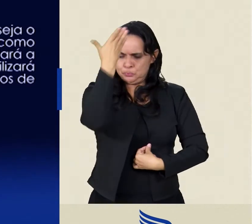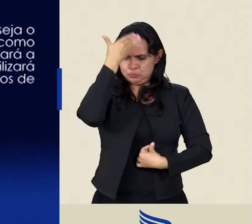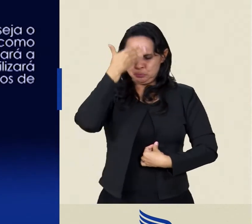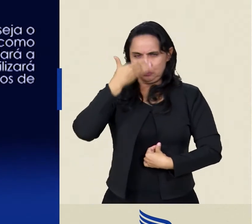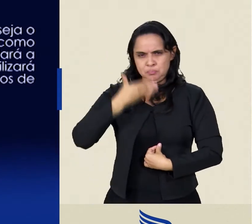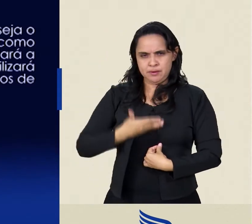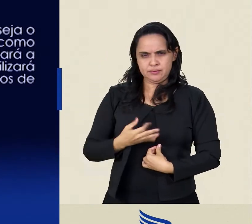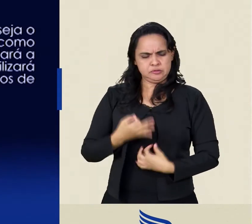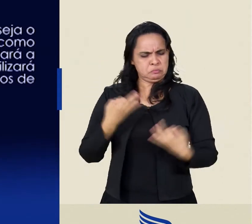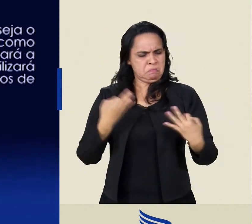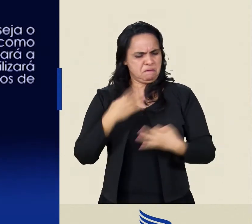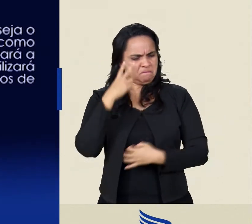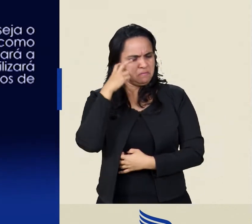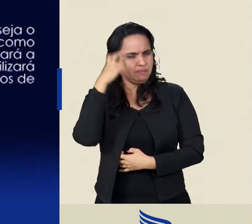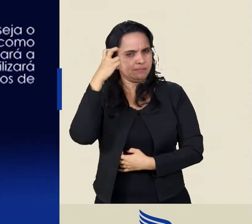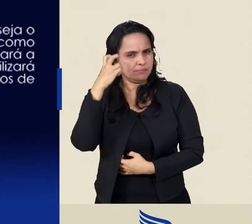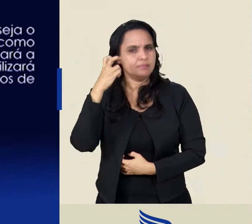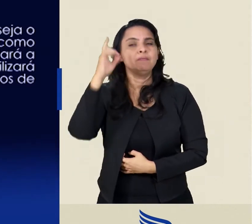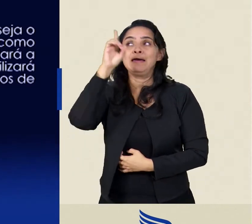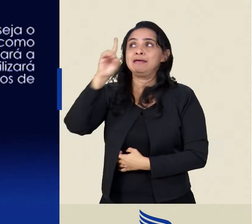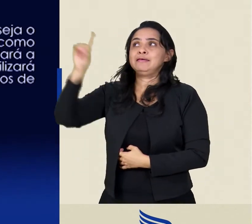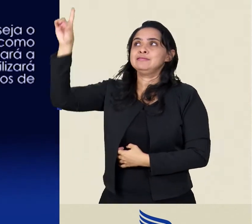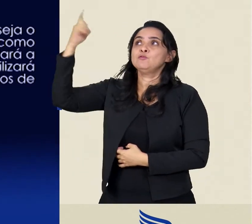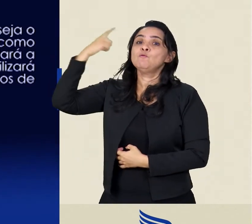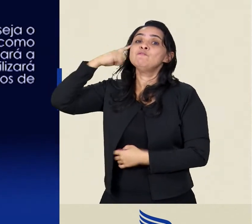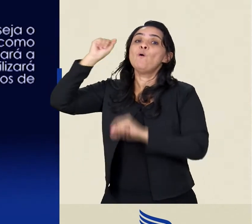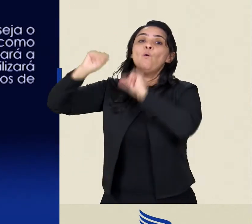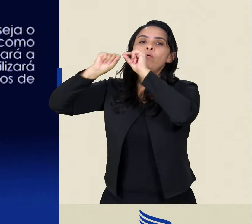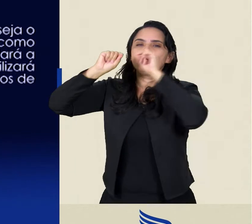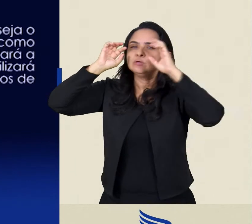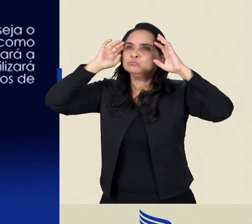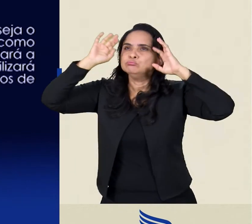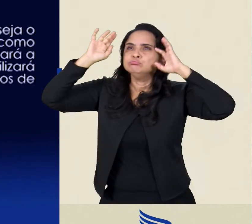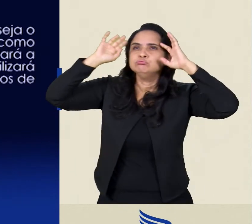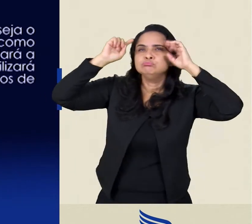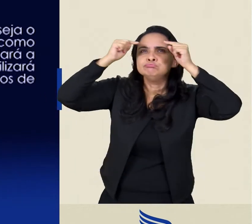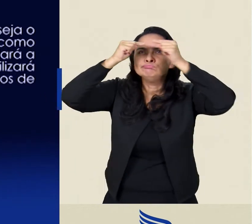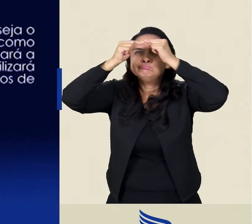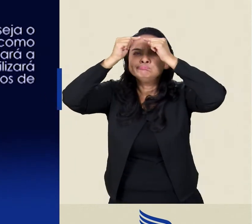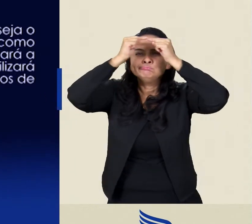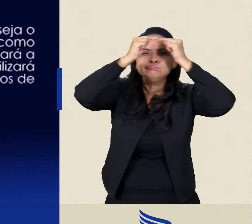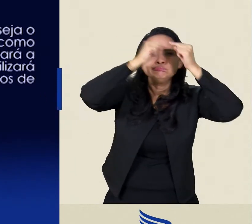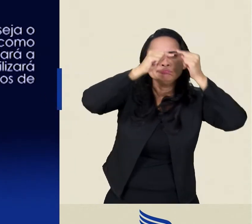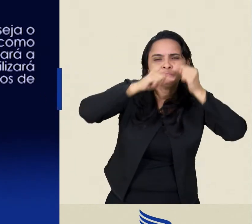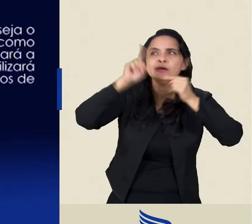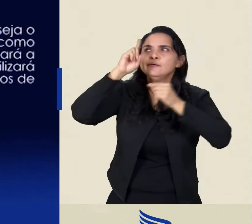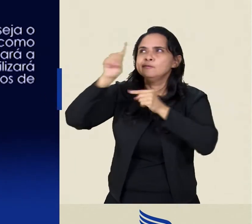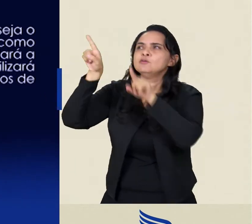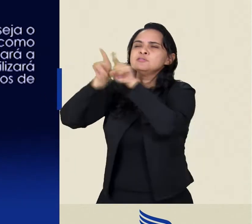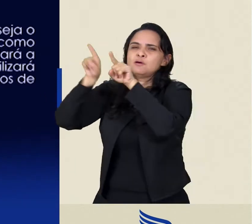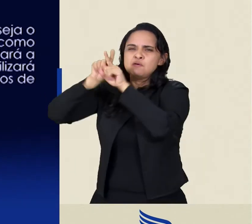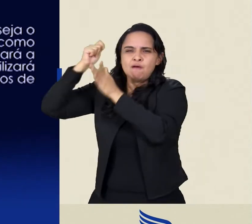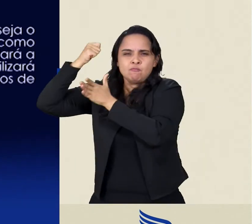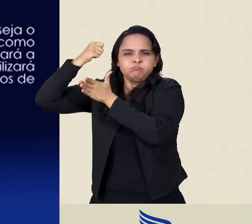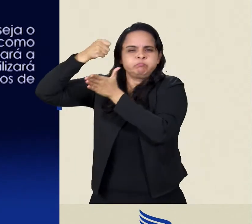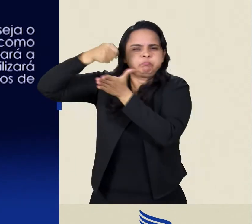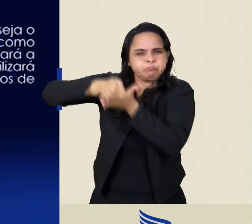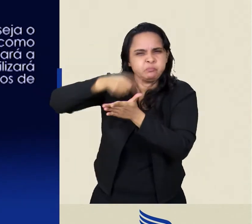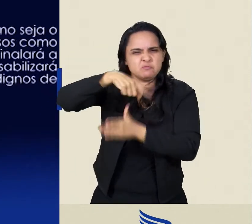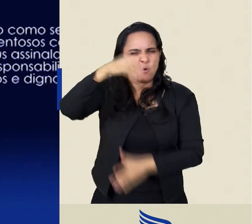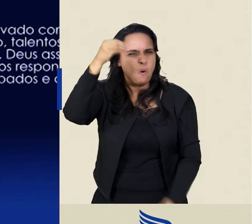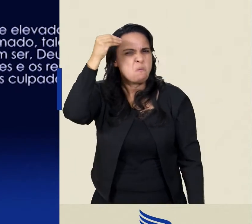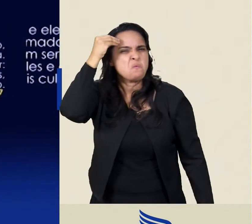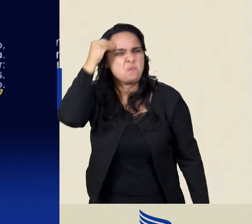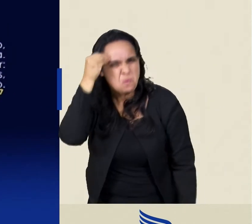possam ser, Deus assinalará a iniquidade neles e os responsabilizará como sendo mais culpados